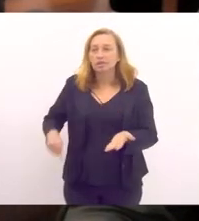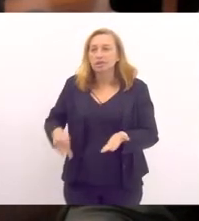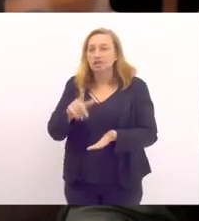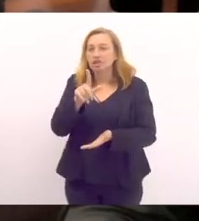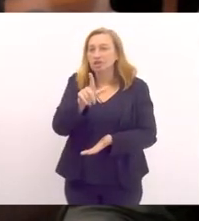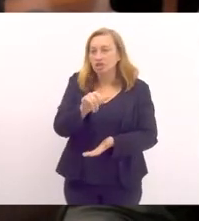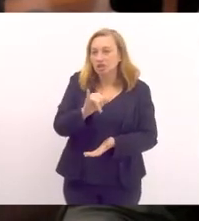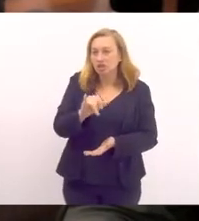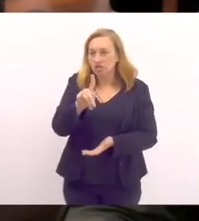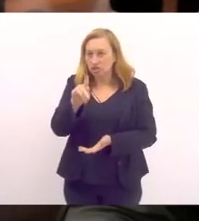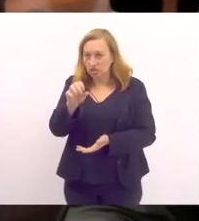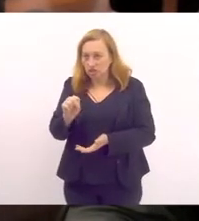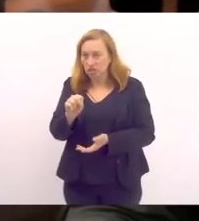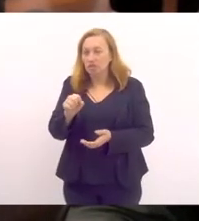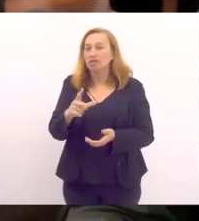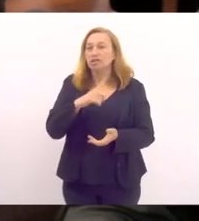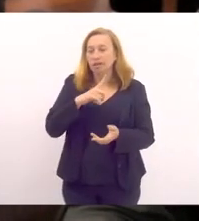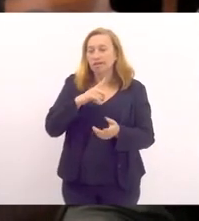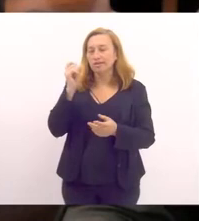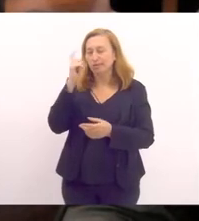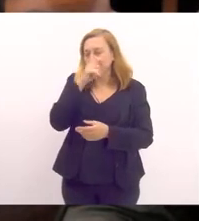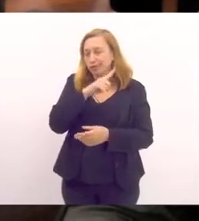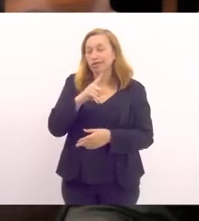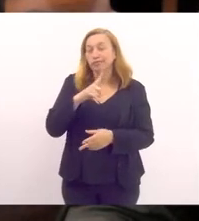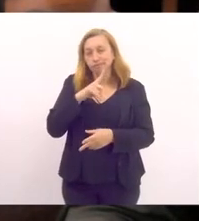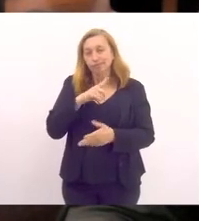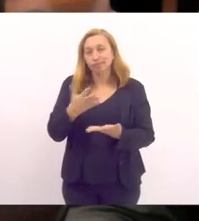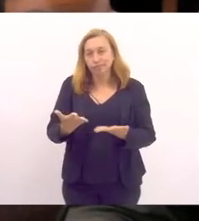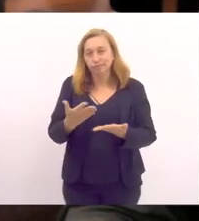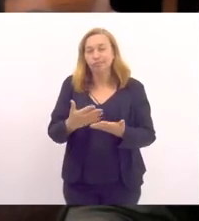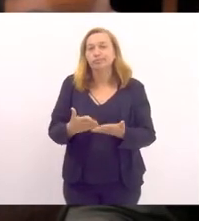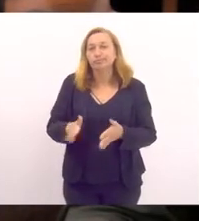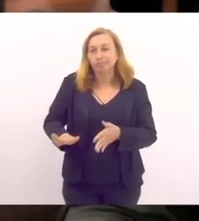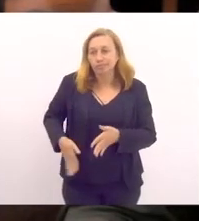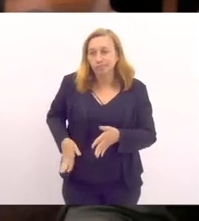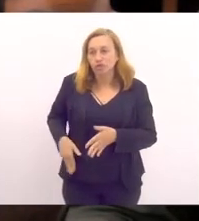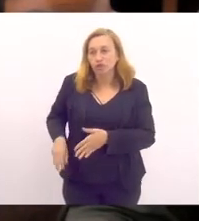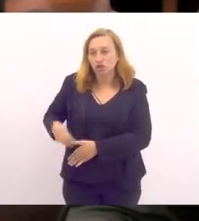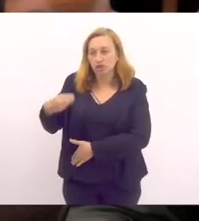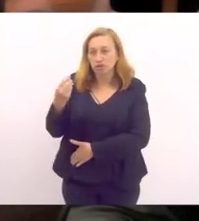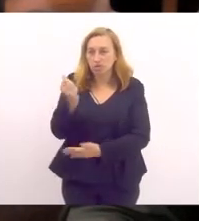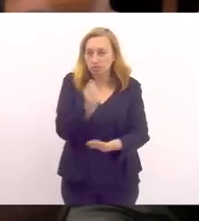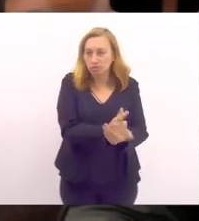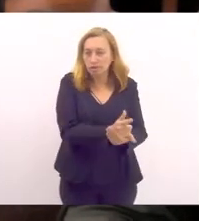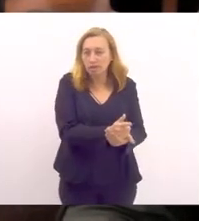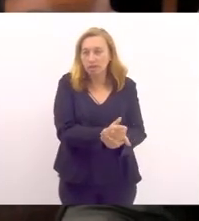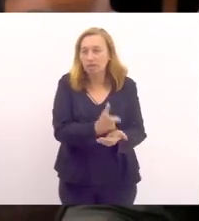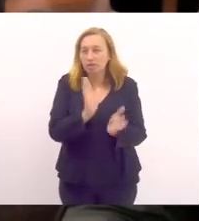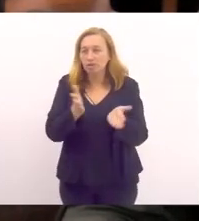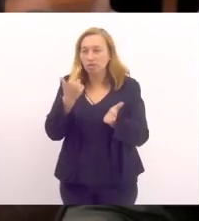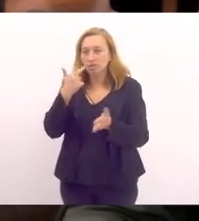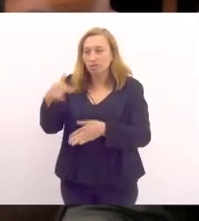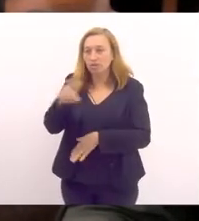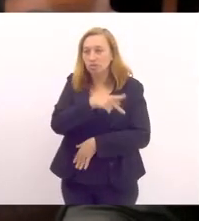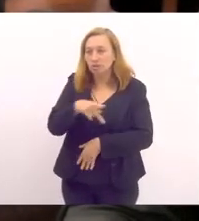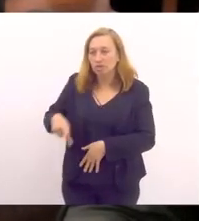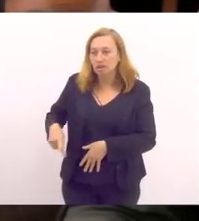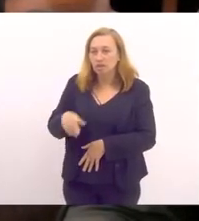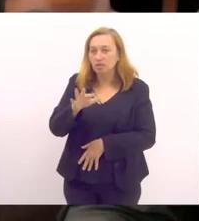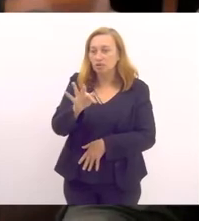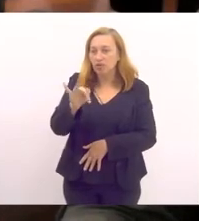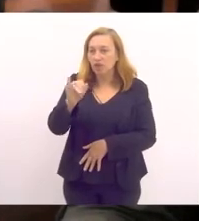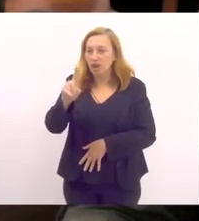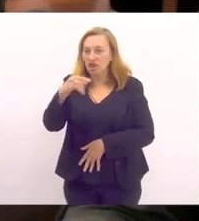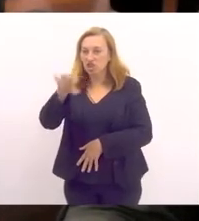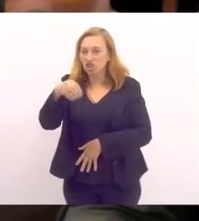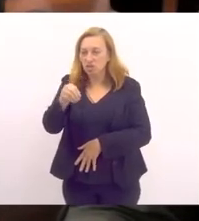IGRs, né? Porque a gente ainda tem essa dificuldade aí e a gente tem que tirar do bolso mesmo para fazer. Eu, agora, quando peguei a presidência do FEST, eu me surpreendi